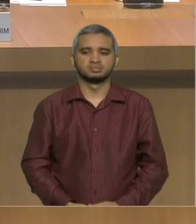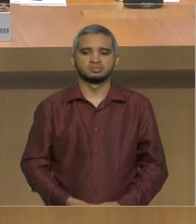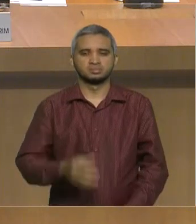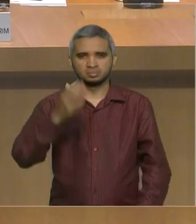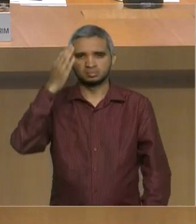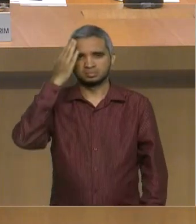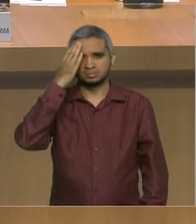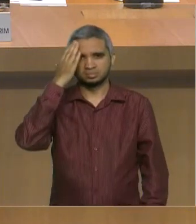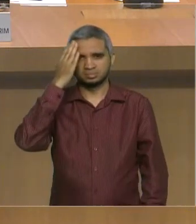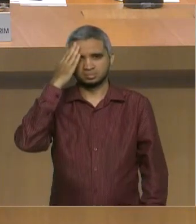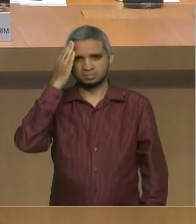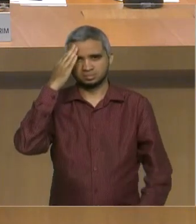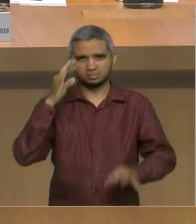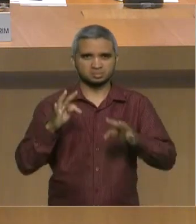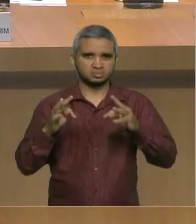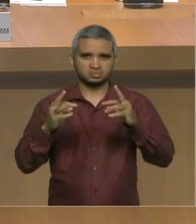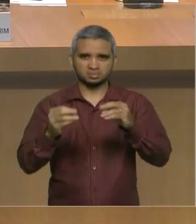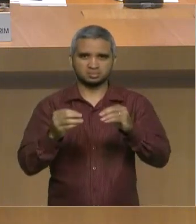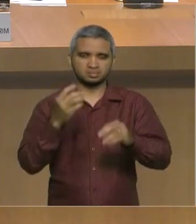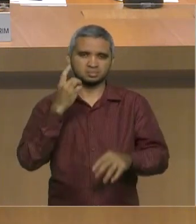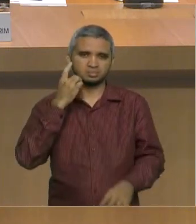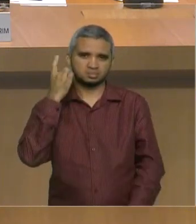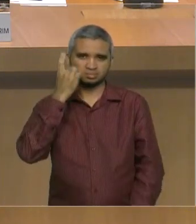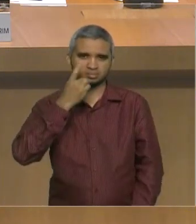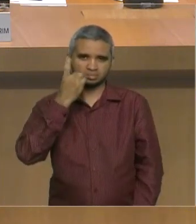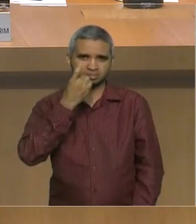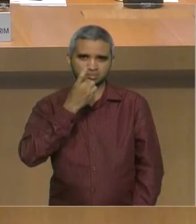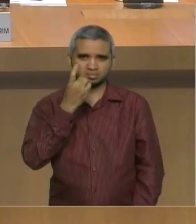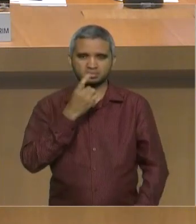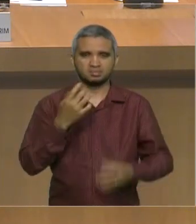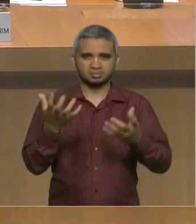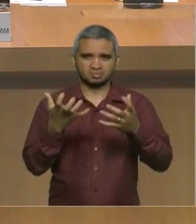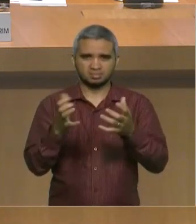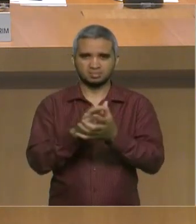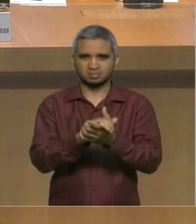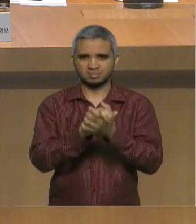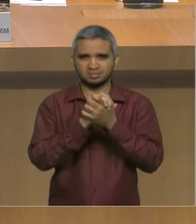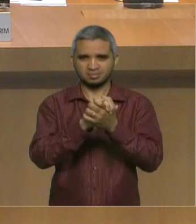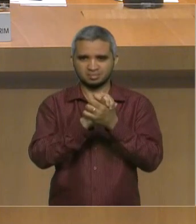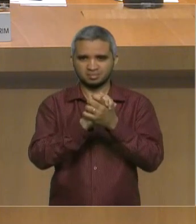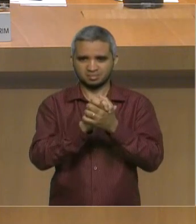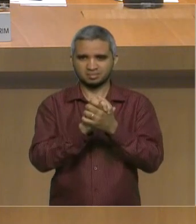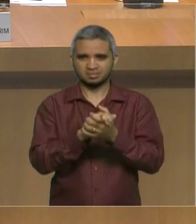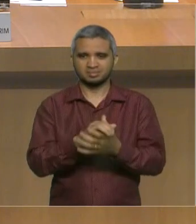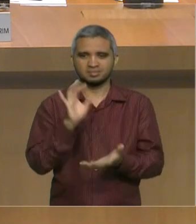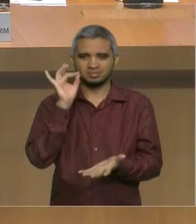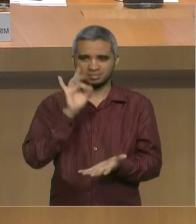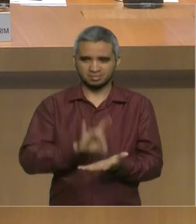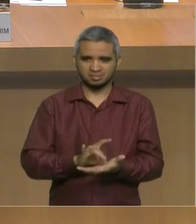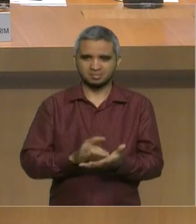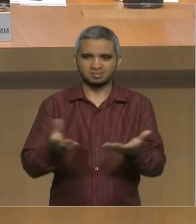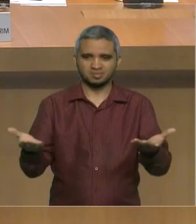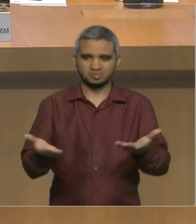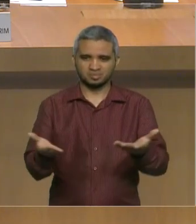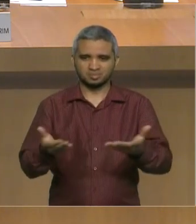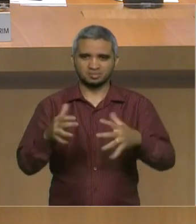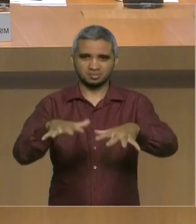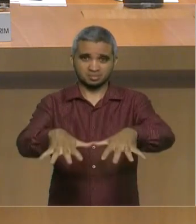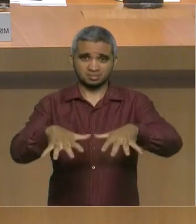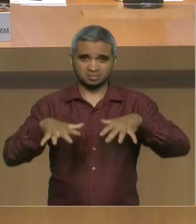de fazer uma saudação. Realmente, essa sessão hoje, ela acabou se tornando uma sessão diferente e especial, deputado